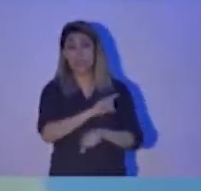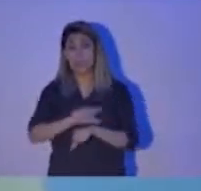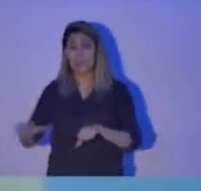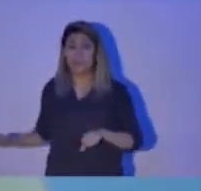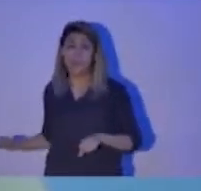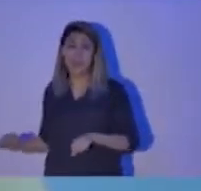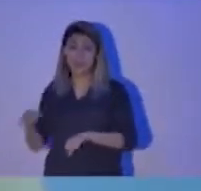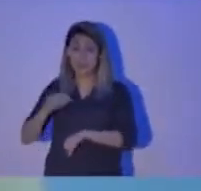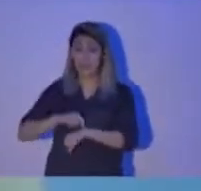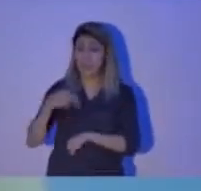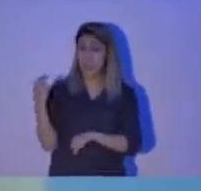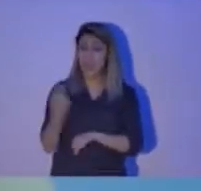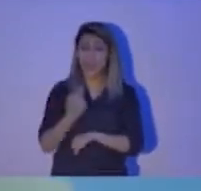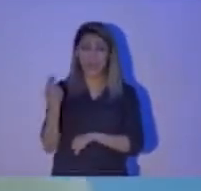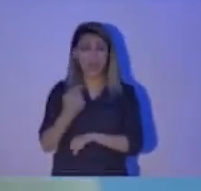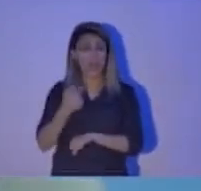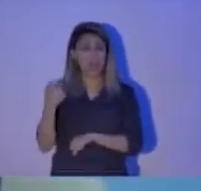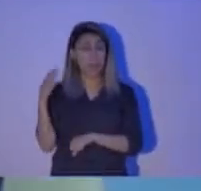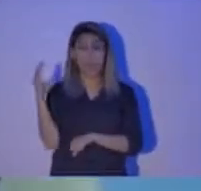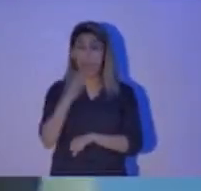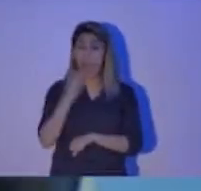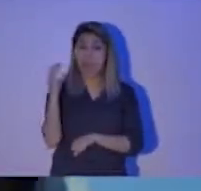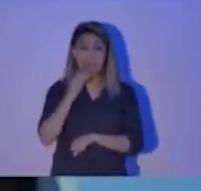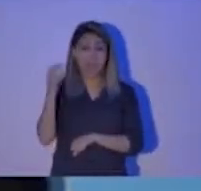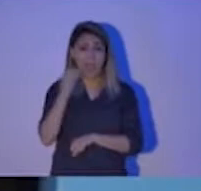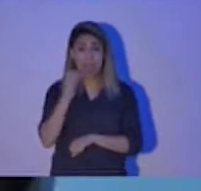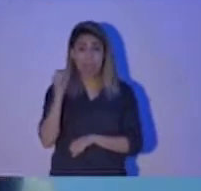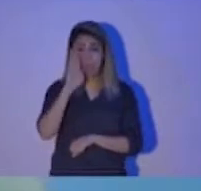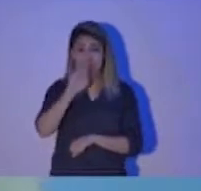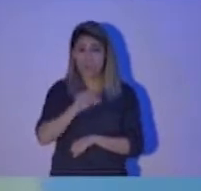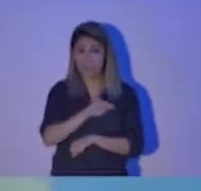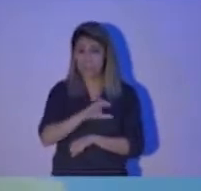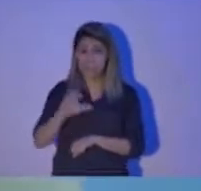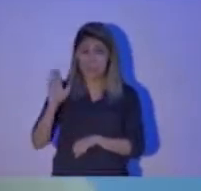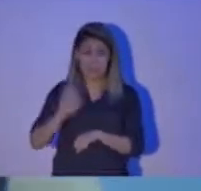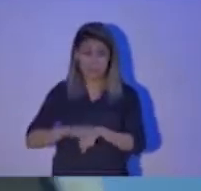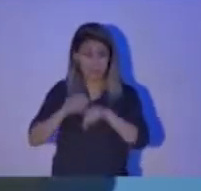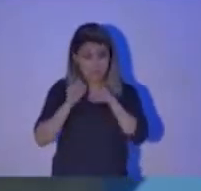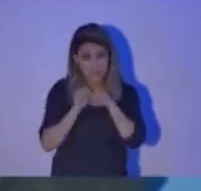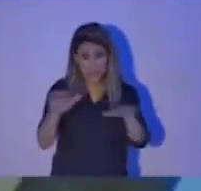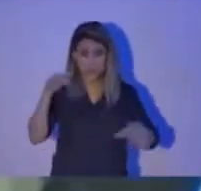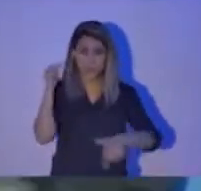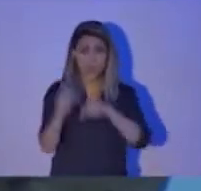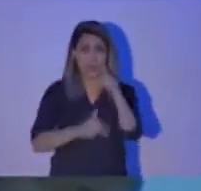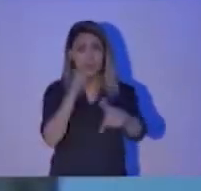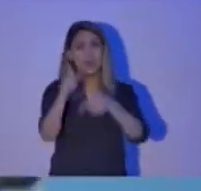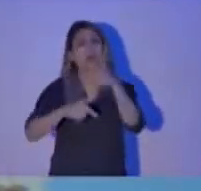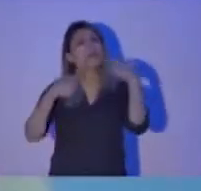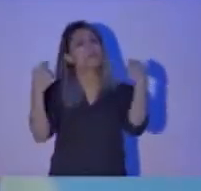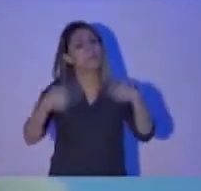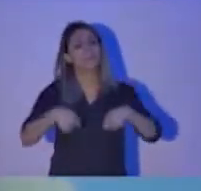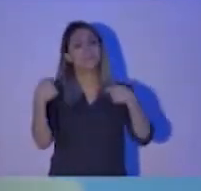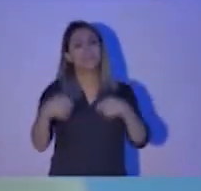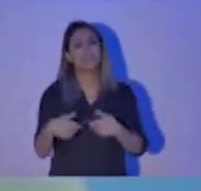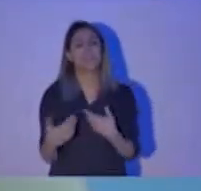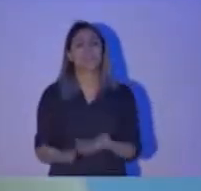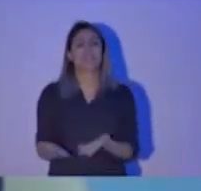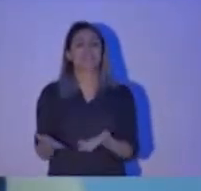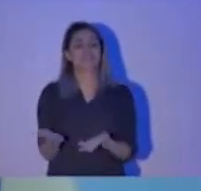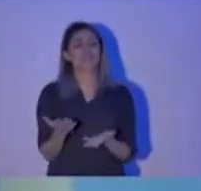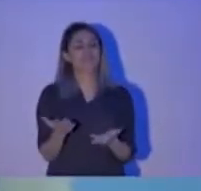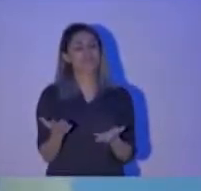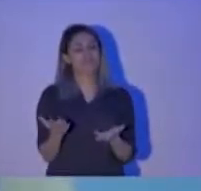ponto. Primeira infância, quando você falou base, e logo depois, primeira infância, eu já cresci aqui, porque